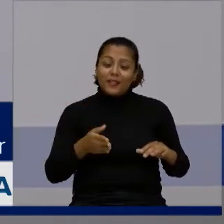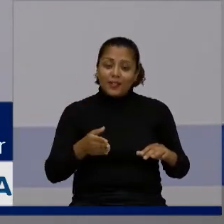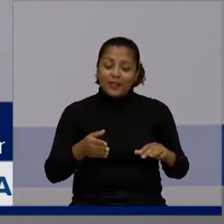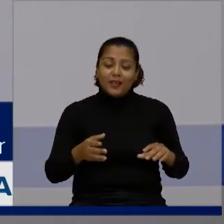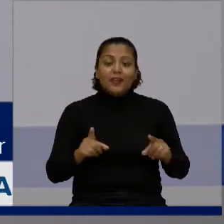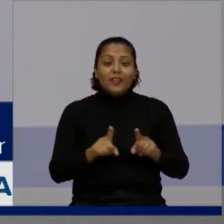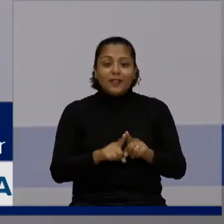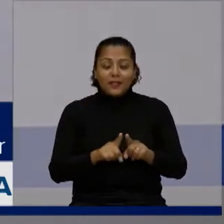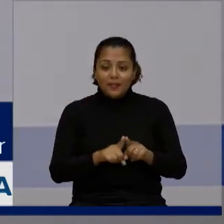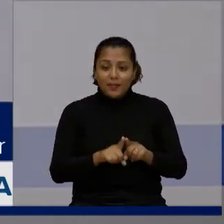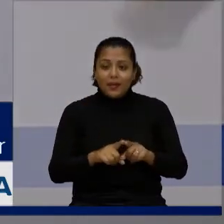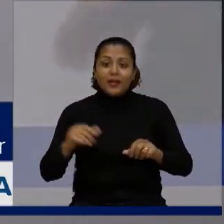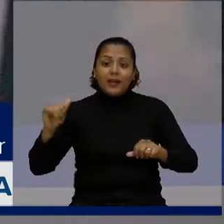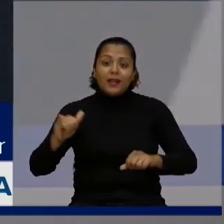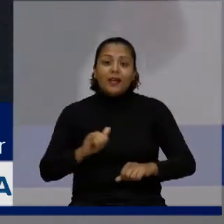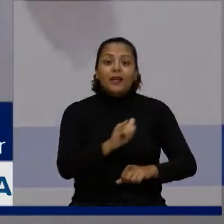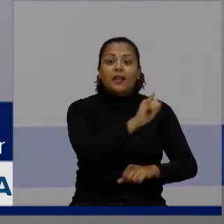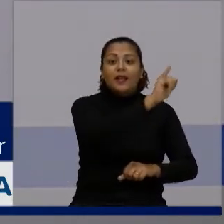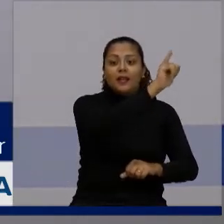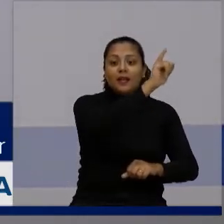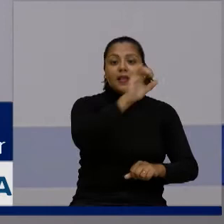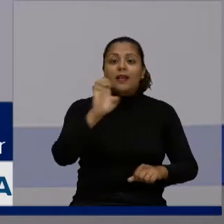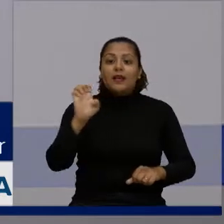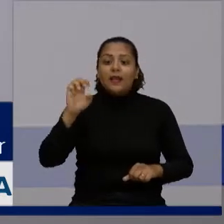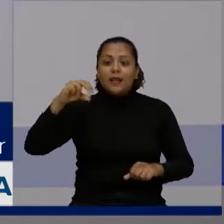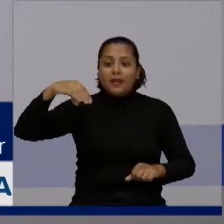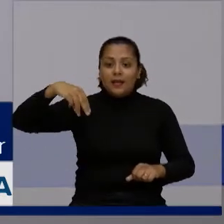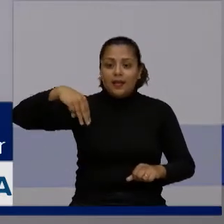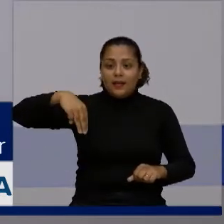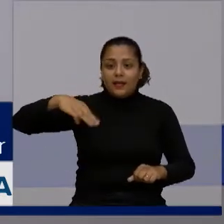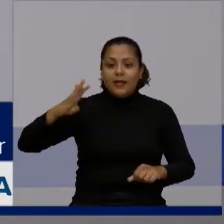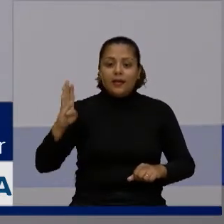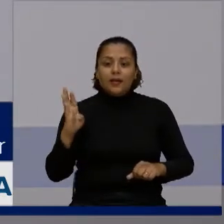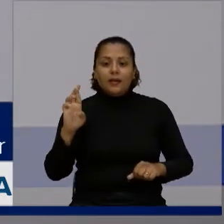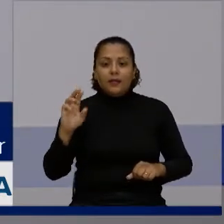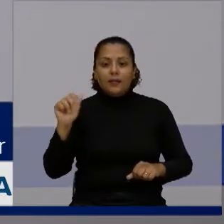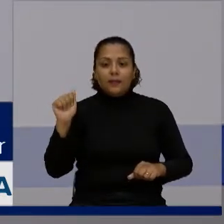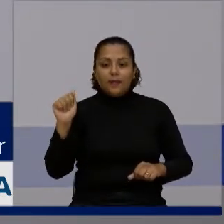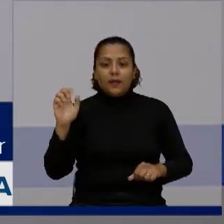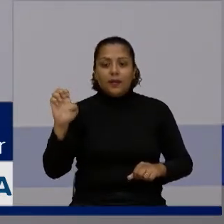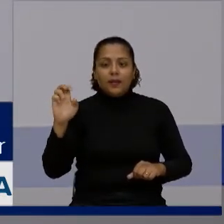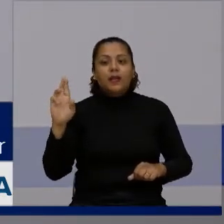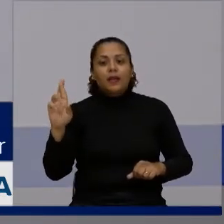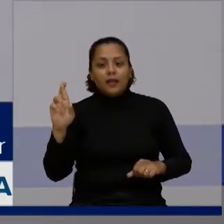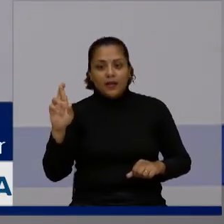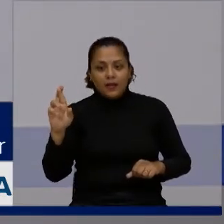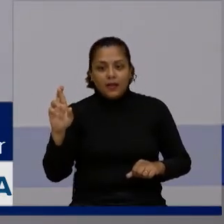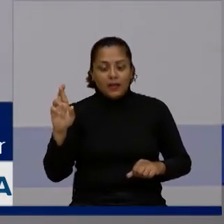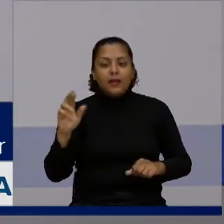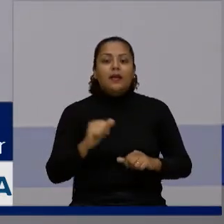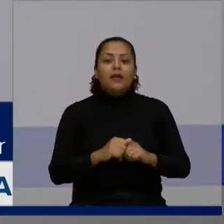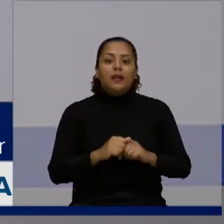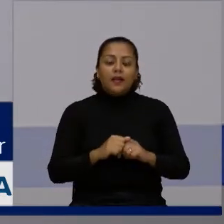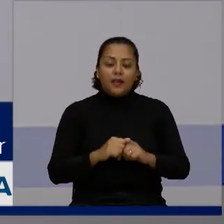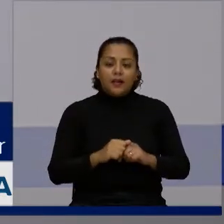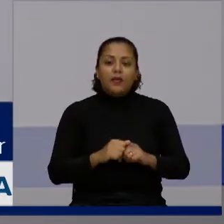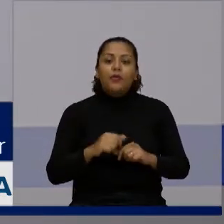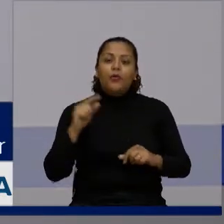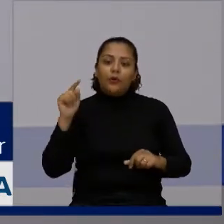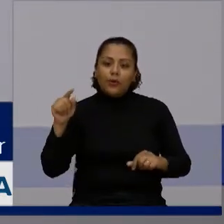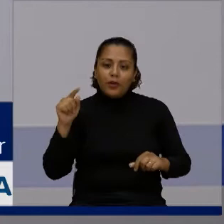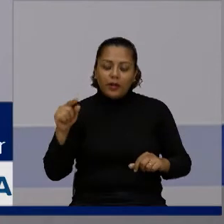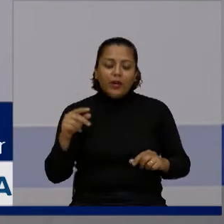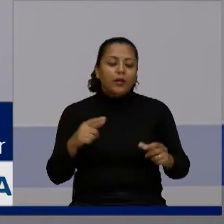que a Embraer fez, colocando o nome da planta de São José dos Campos como sendo Osiris Silva